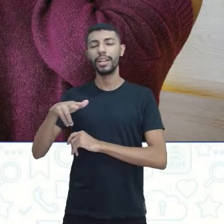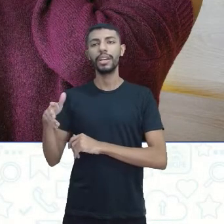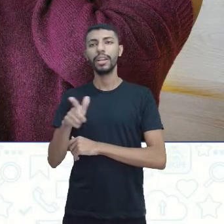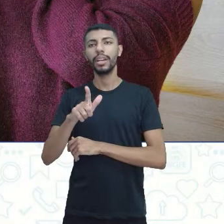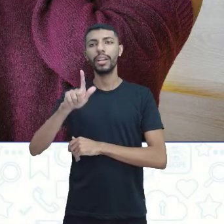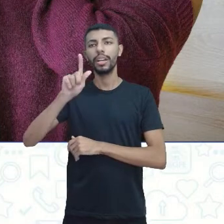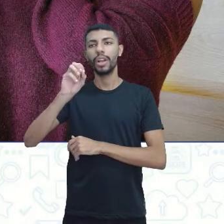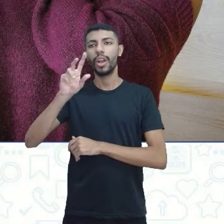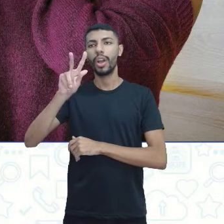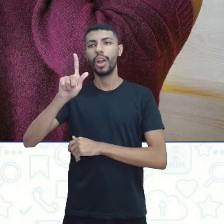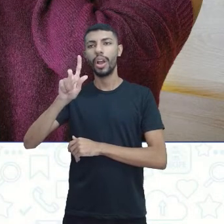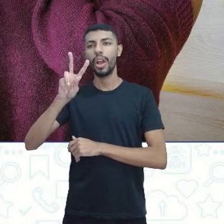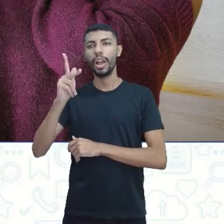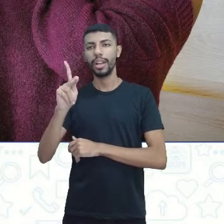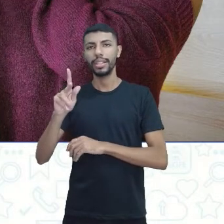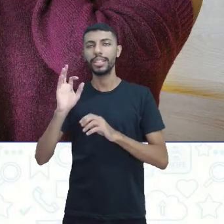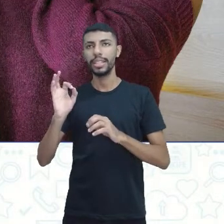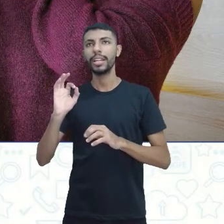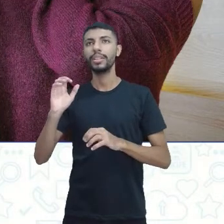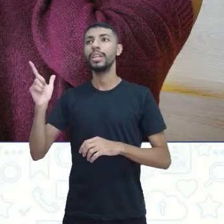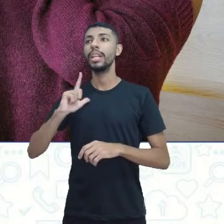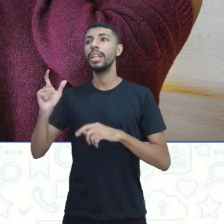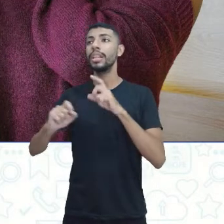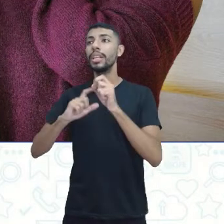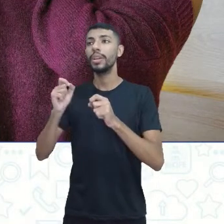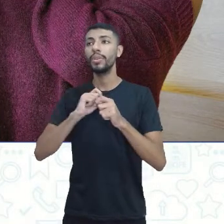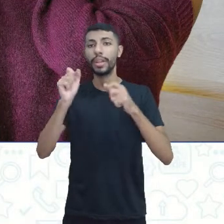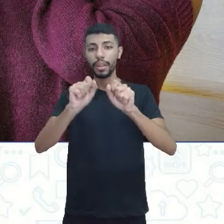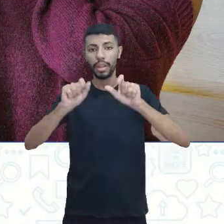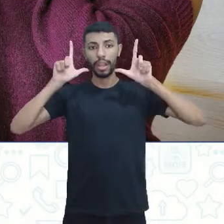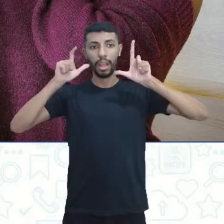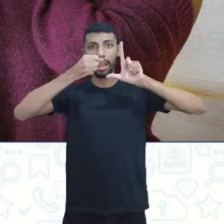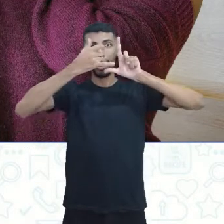Gogh tem, acho que 39 autorretratos.